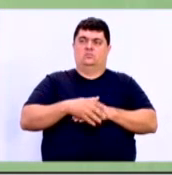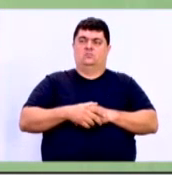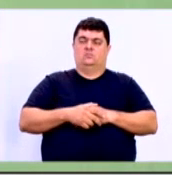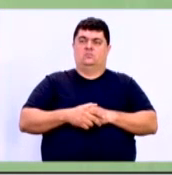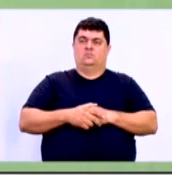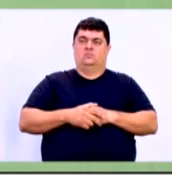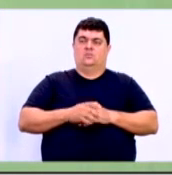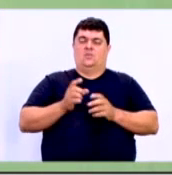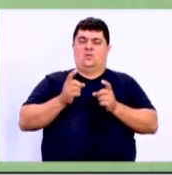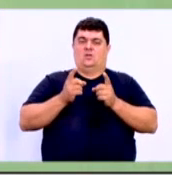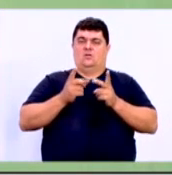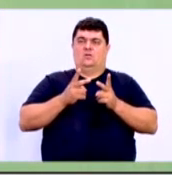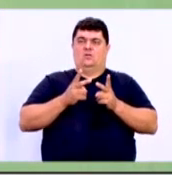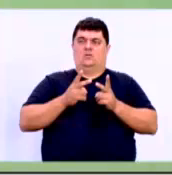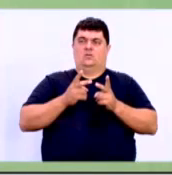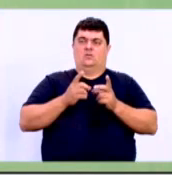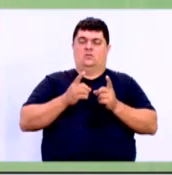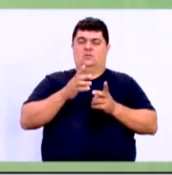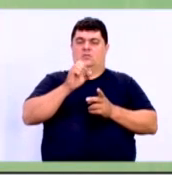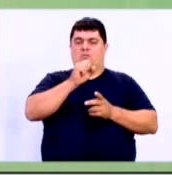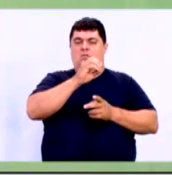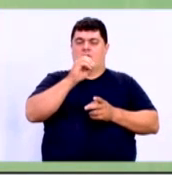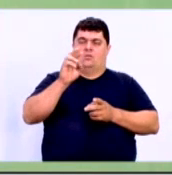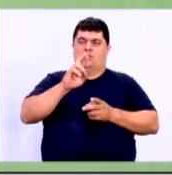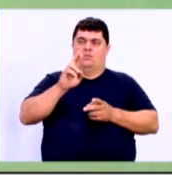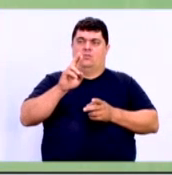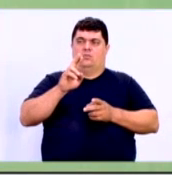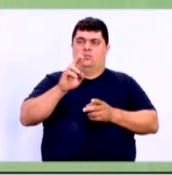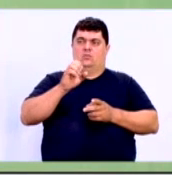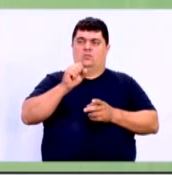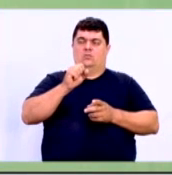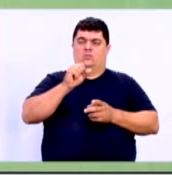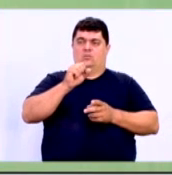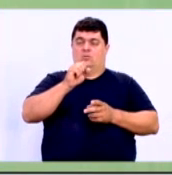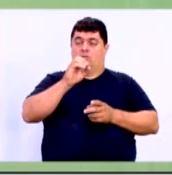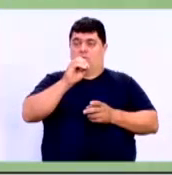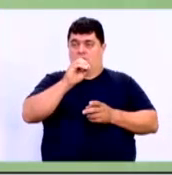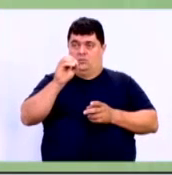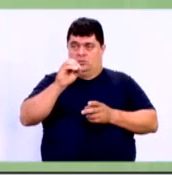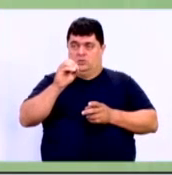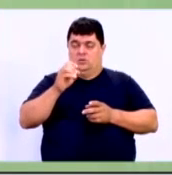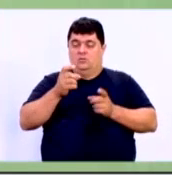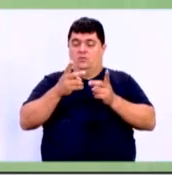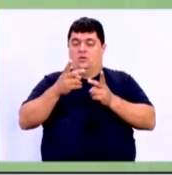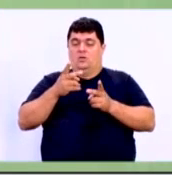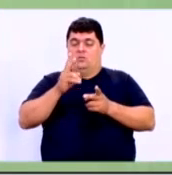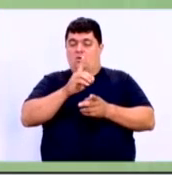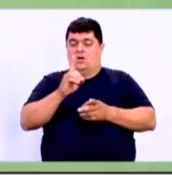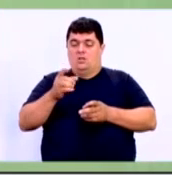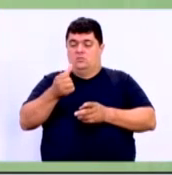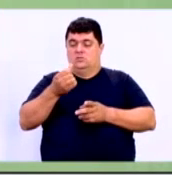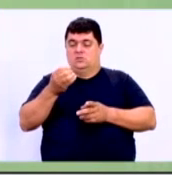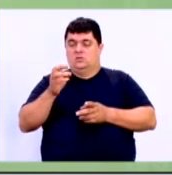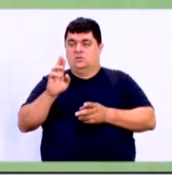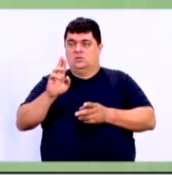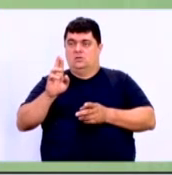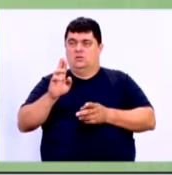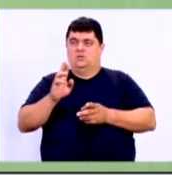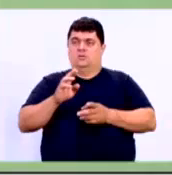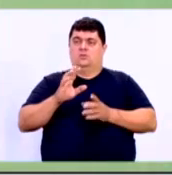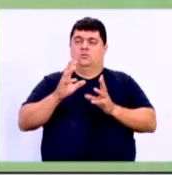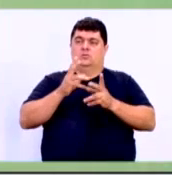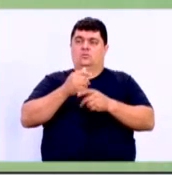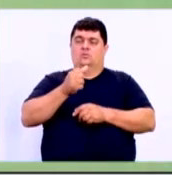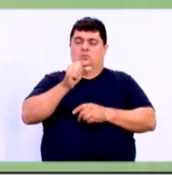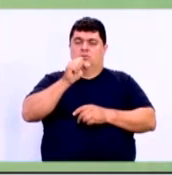a venda líquida, 800 unidades no valor de 60, que valor de 60, cada uma 48 mil